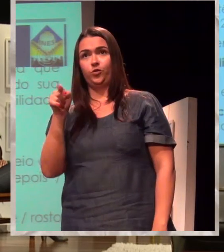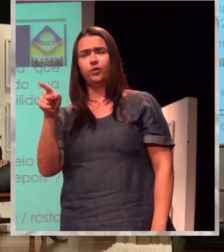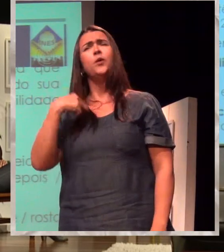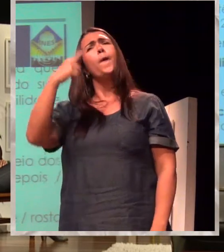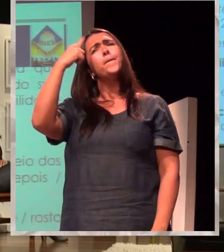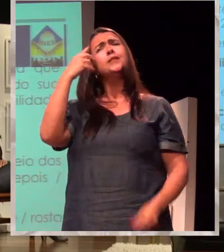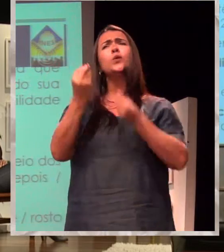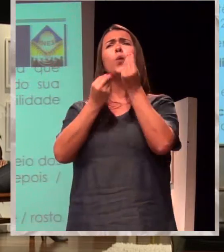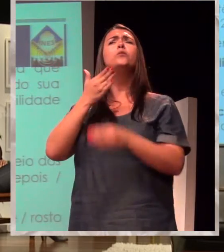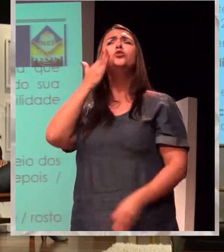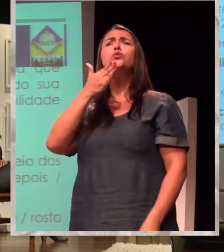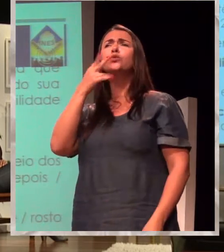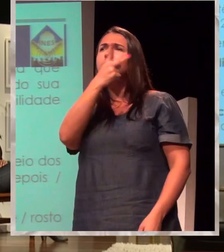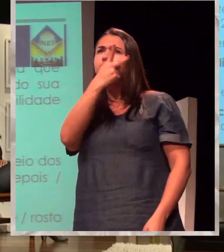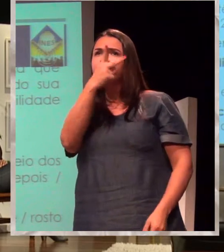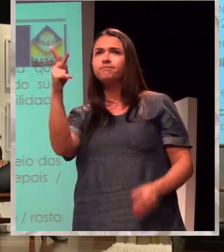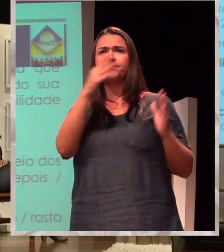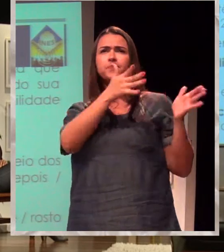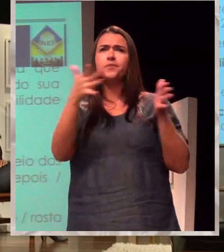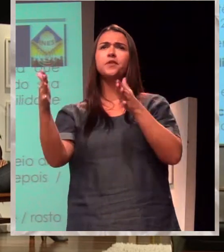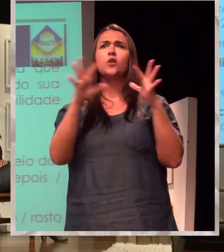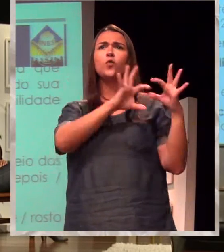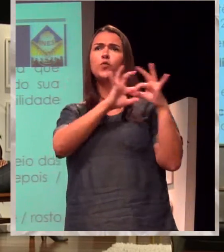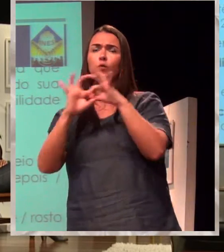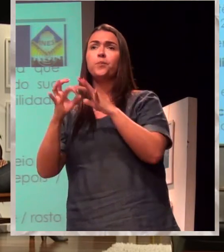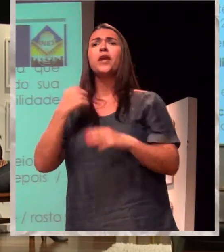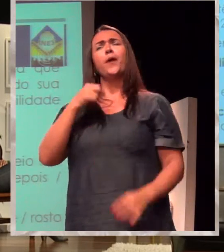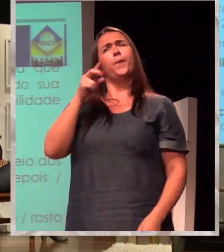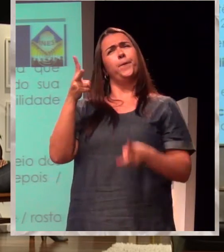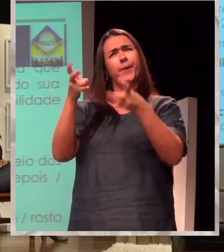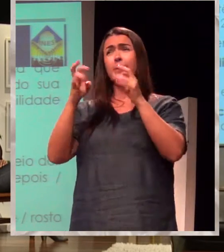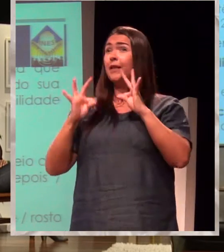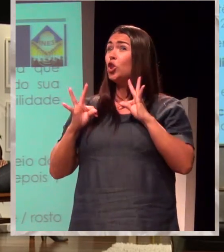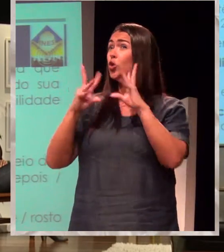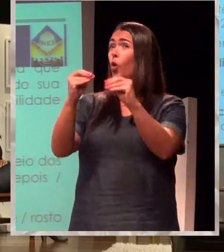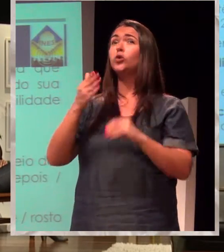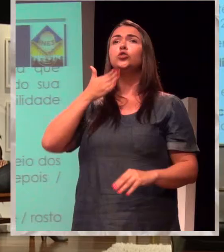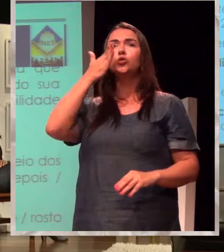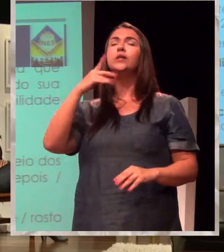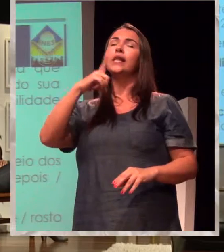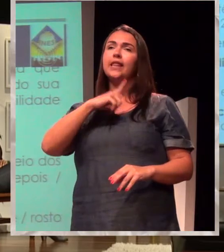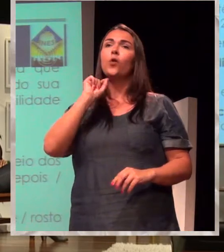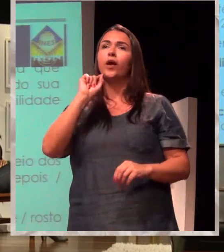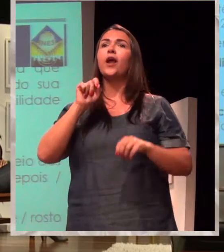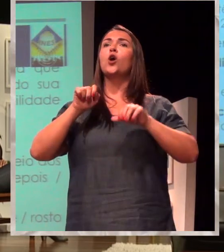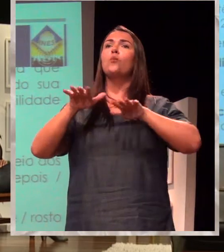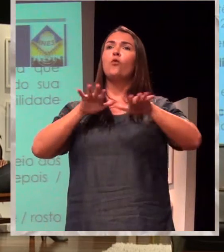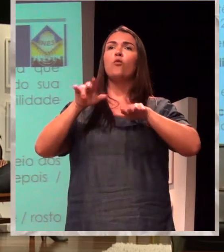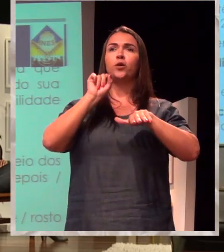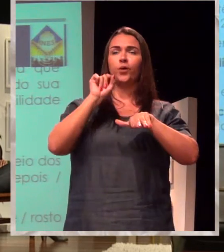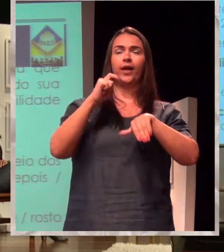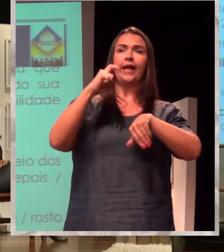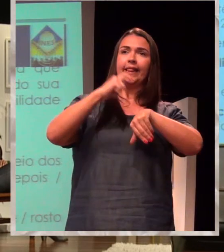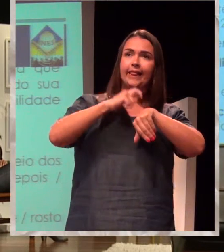do discurso, eu observei em todos os discursos um movimento de relação de temporalidade e